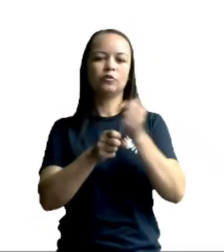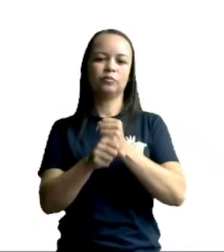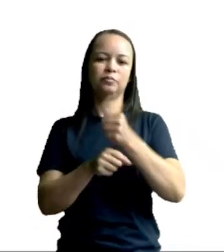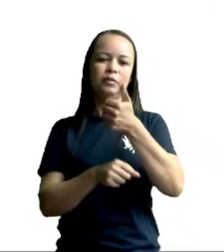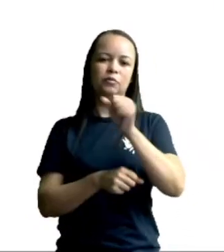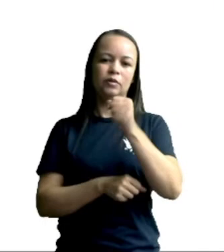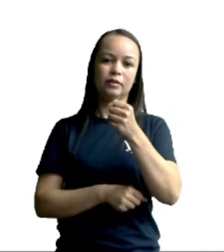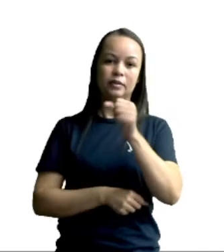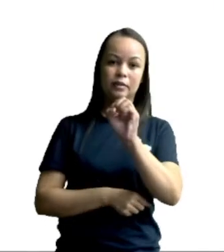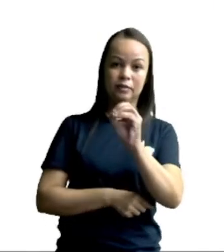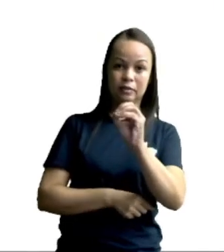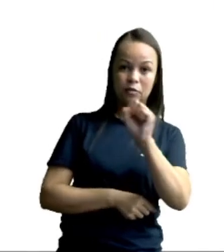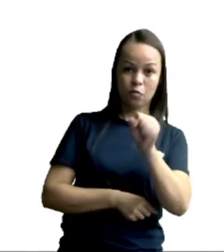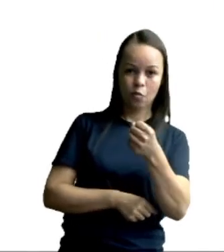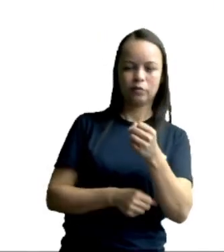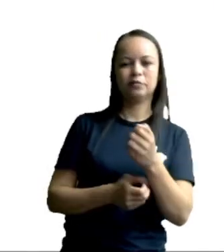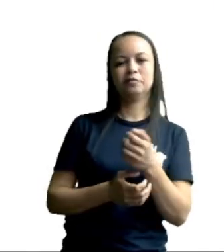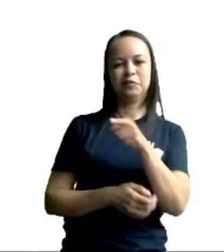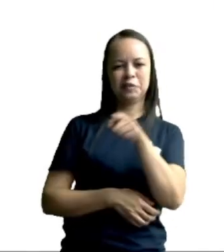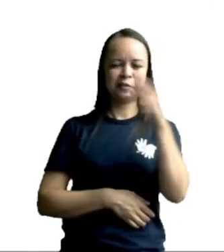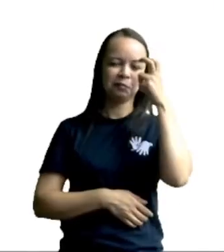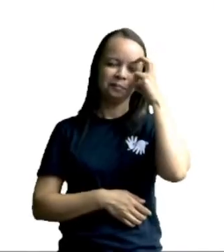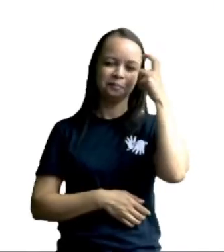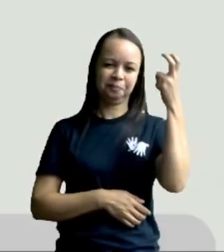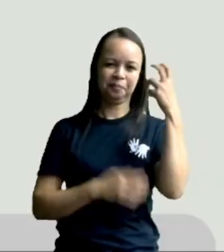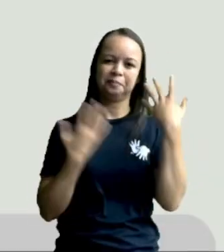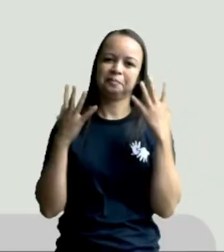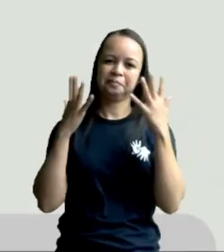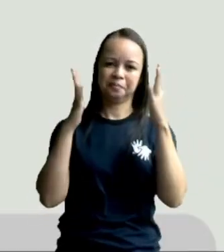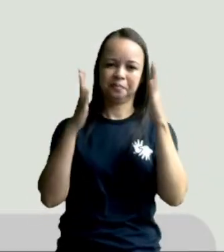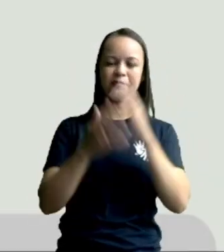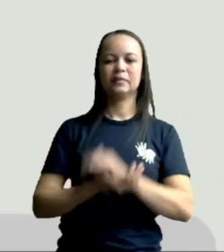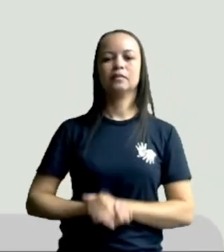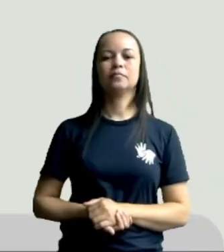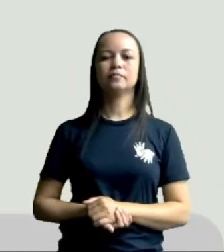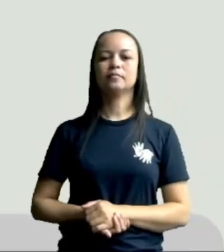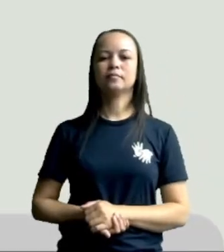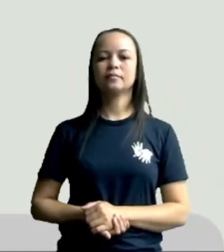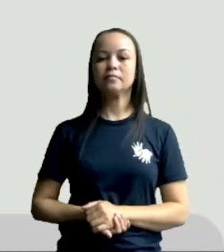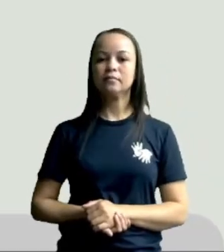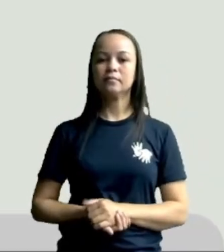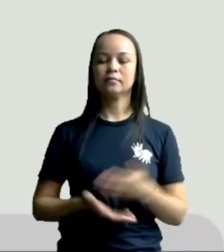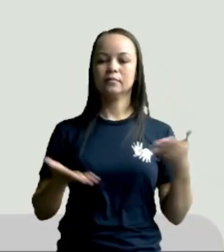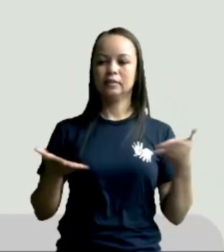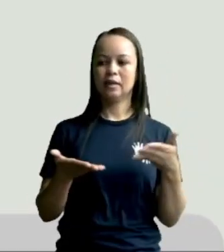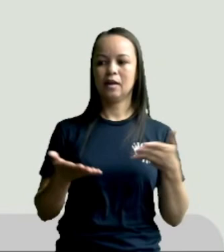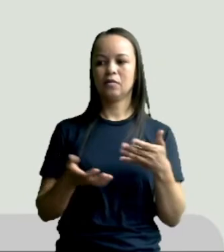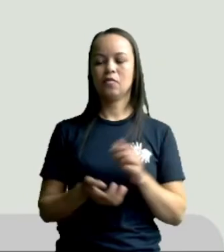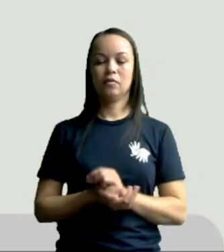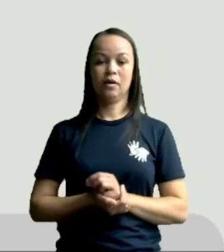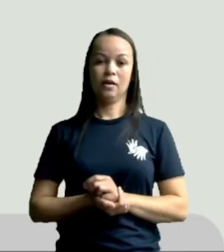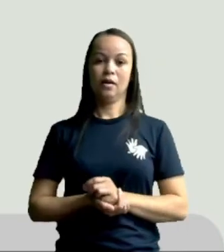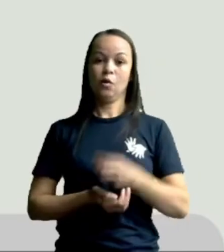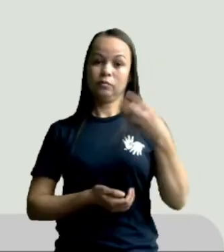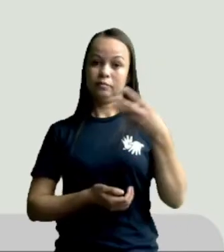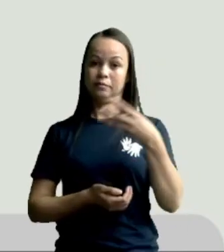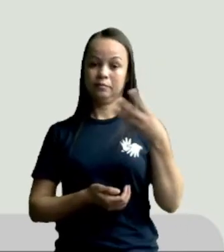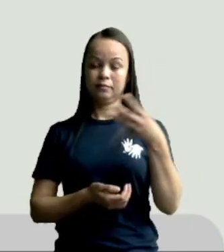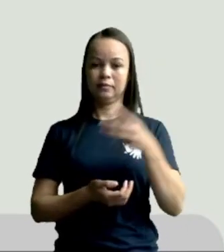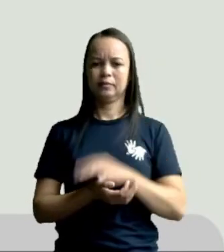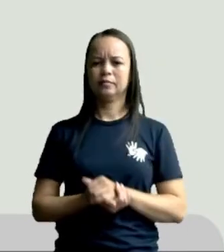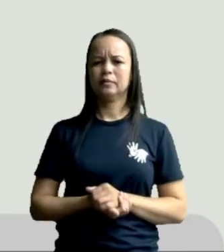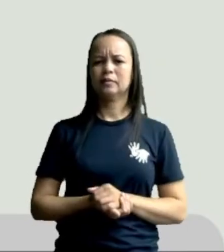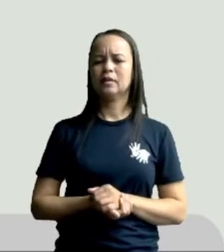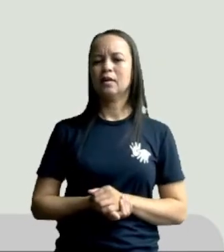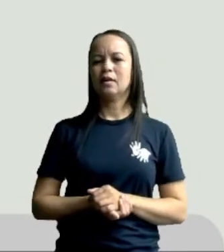1808. Vocês estão muito sabidos. Muito bem, parabéns. Agora, tia Raquel vai trazer quais